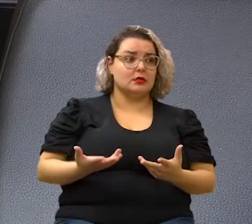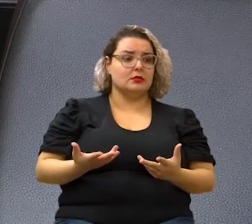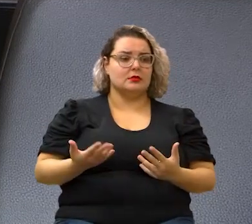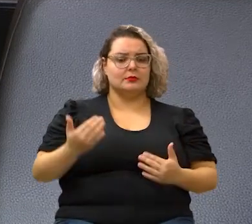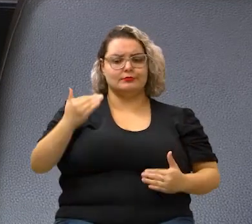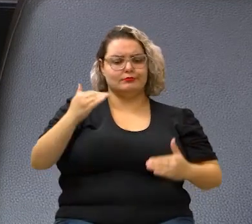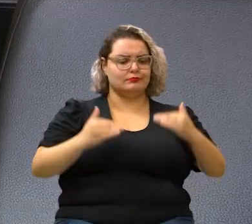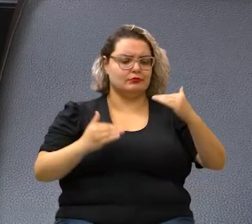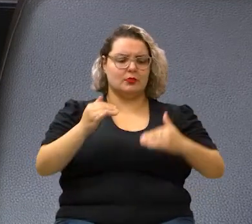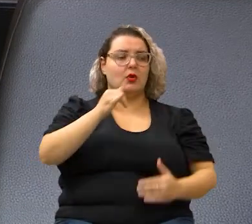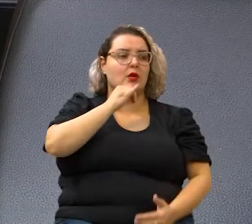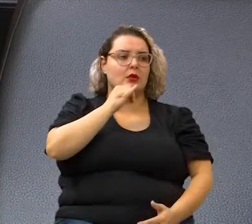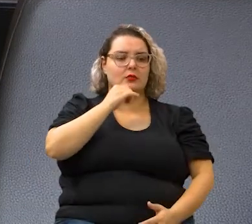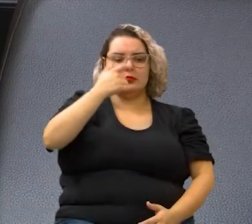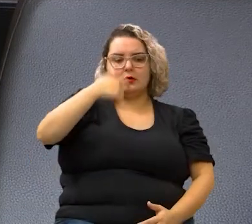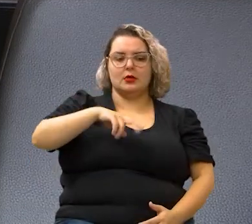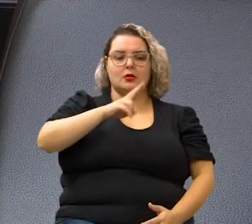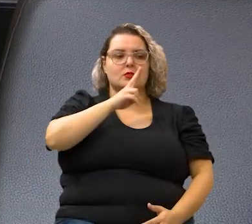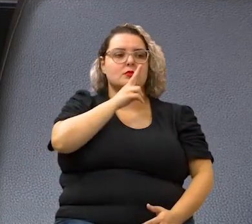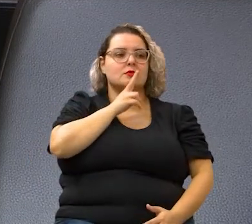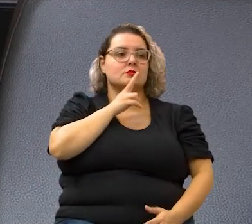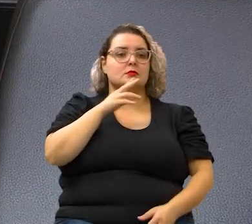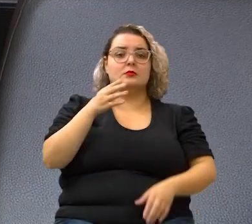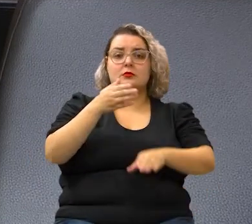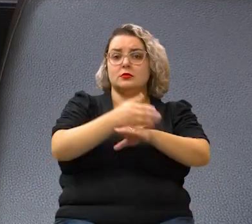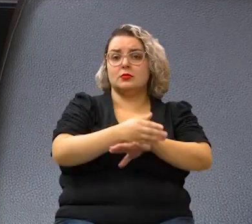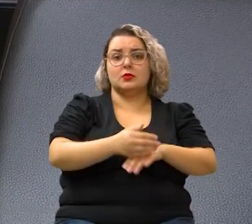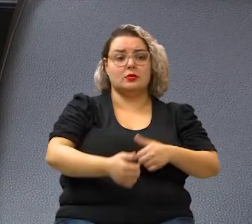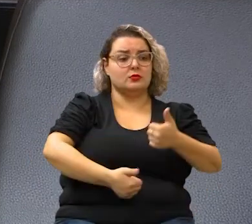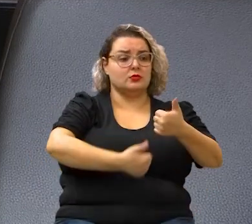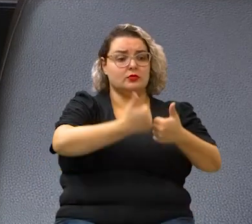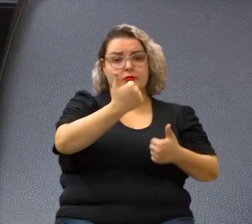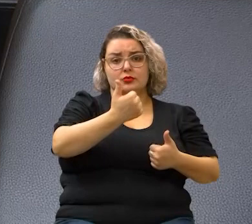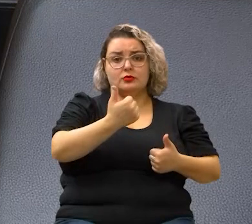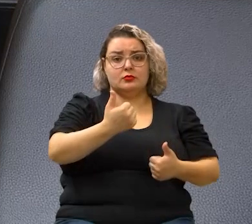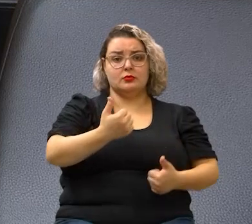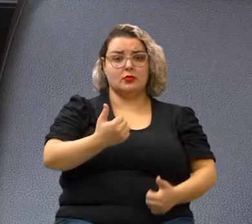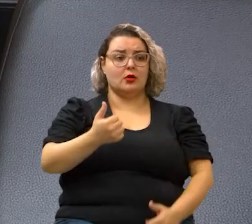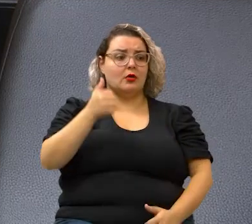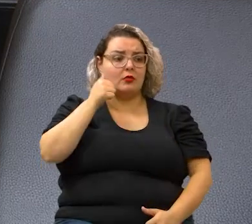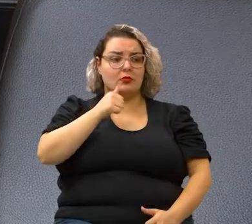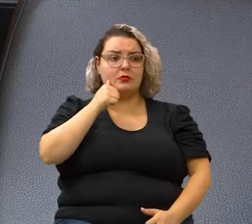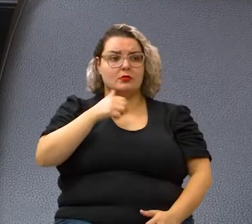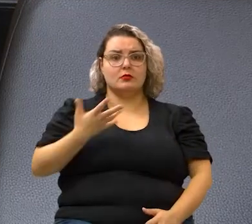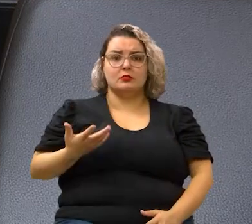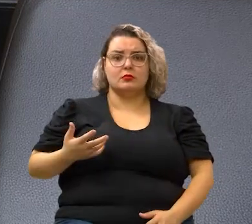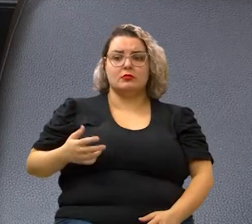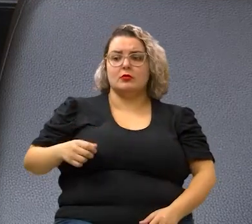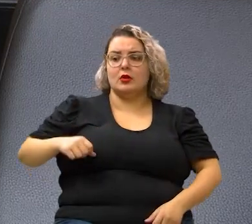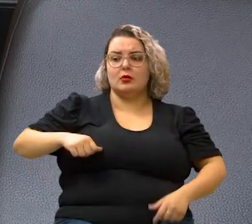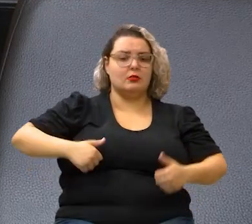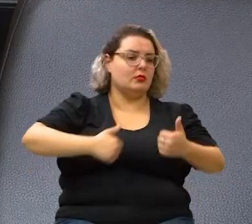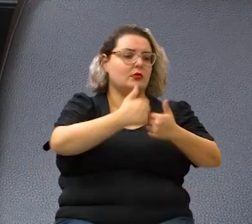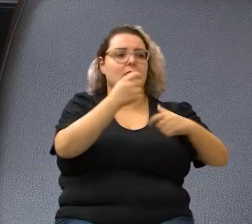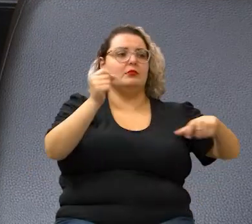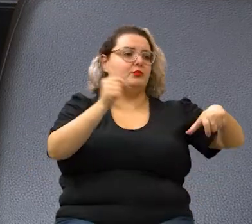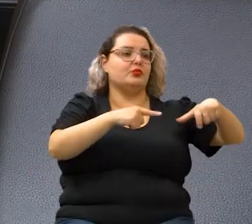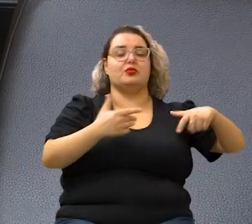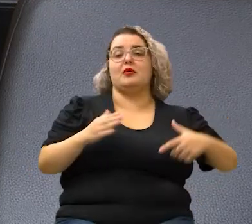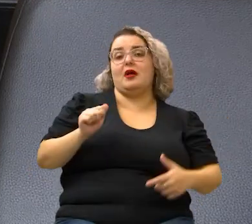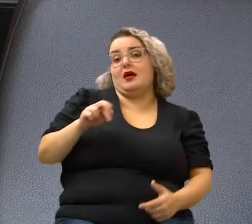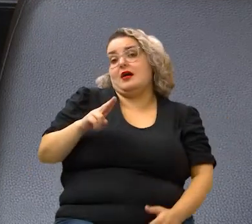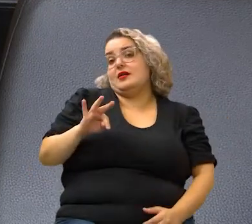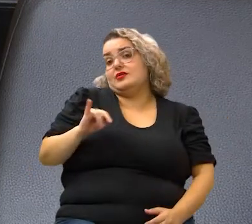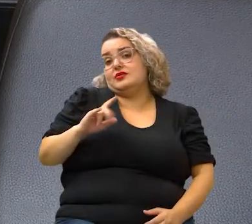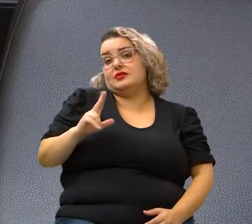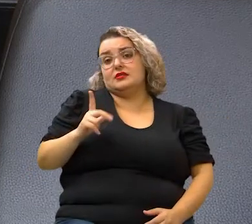isso. É muito desproporcional, por exemplo, eu, Nelson, participar de um futebol feminino. Vou arrebentar, vou jogar muito, vou fazer